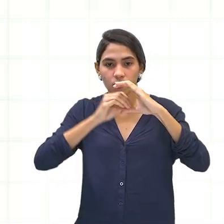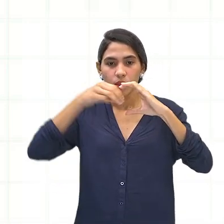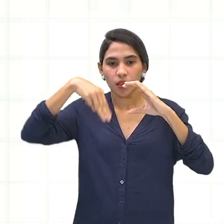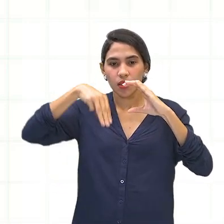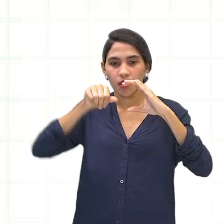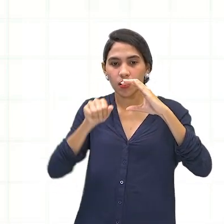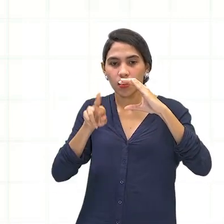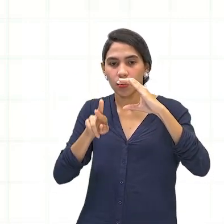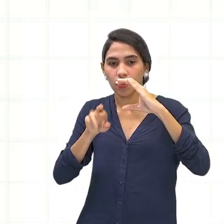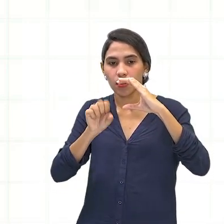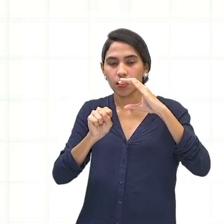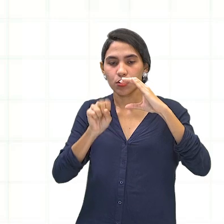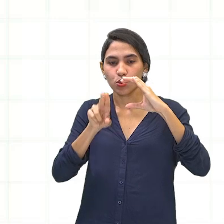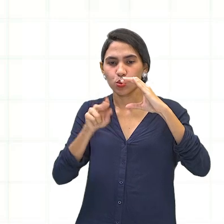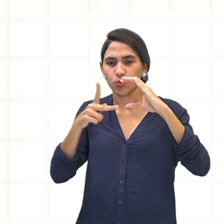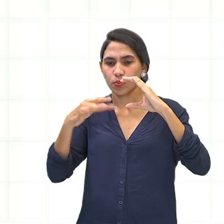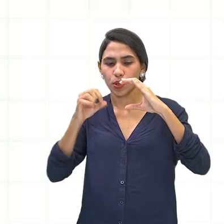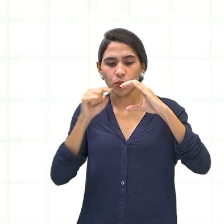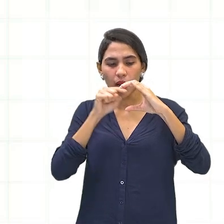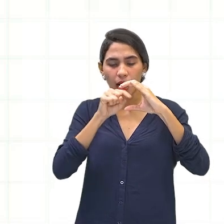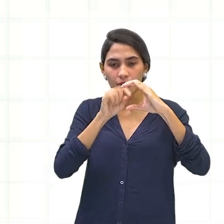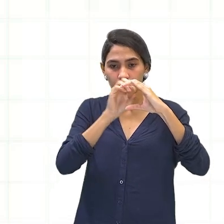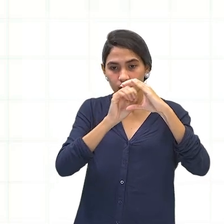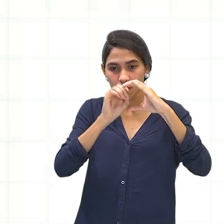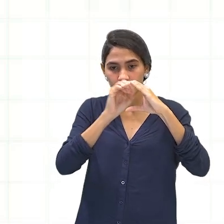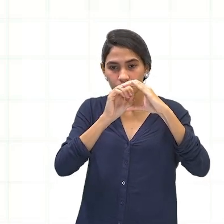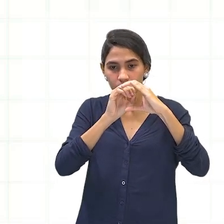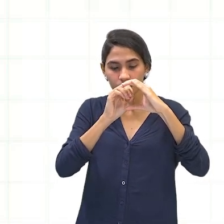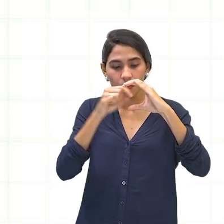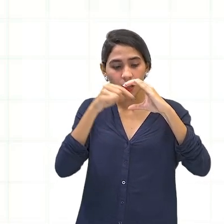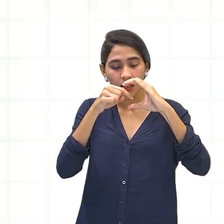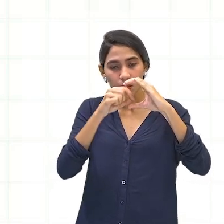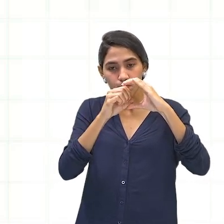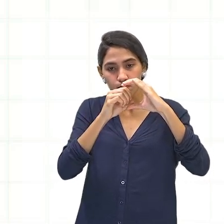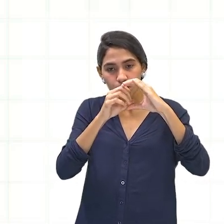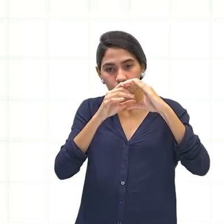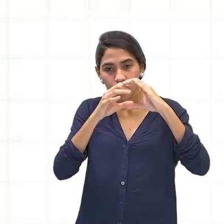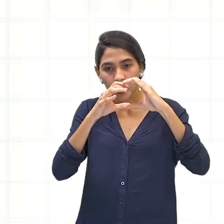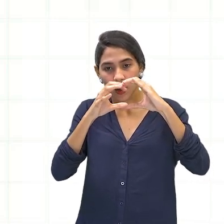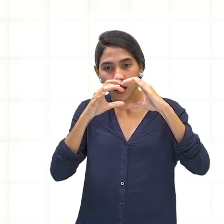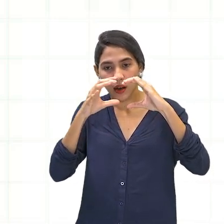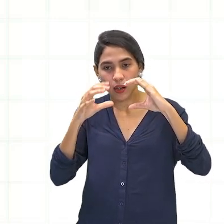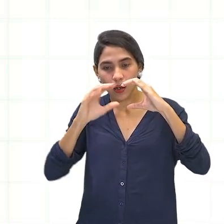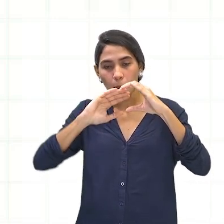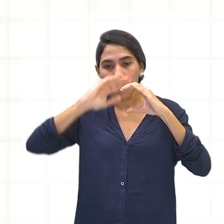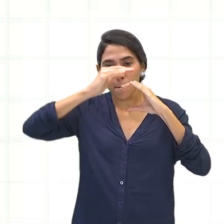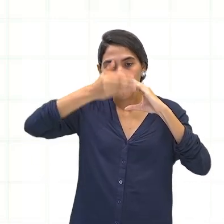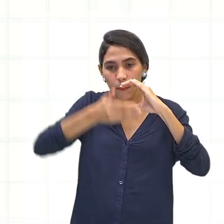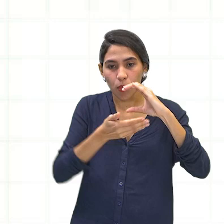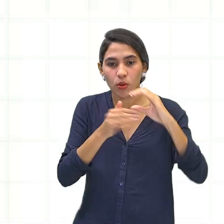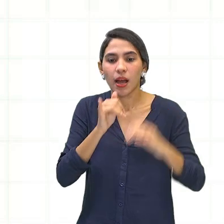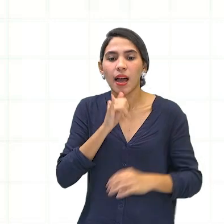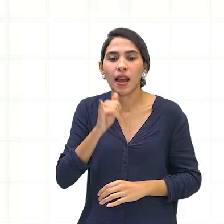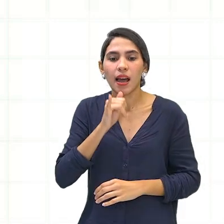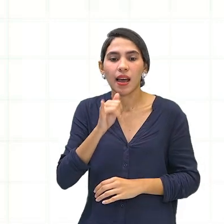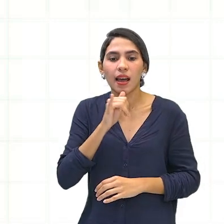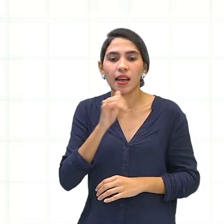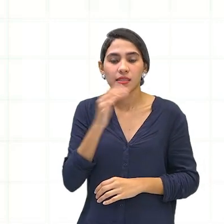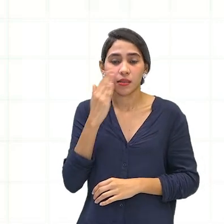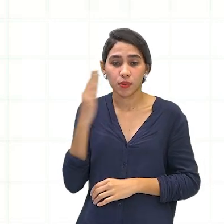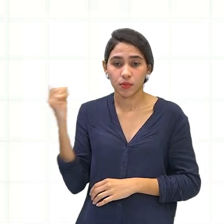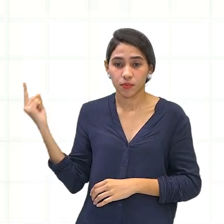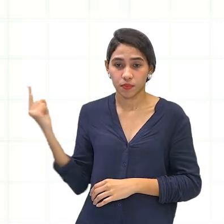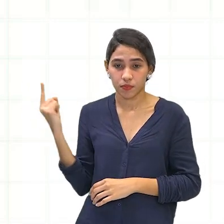nome do grupo, ó, marsúpio, né? Marsupiais, que é uma espécie de bolsa, né? O canguru, por exemplo, vai ter aqui